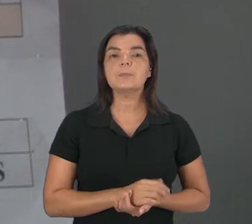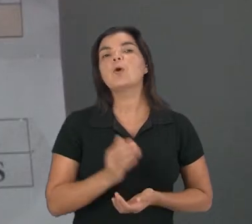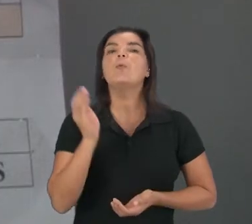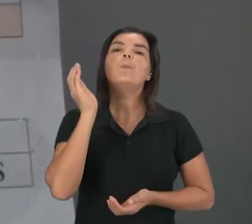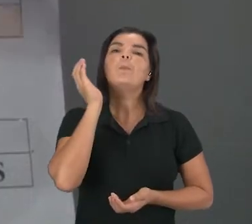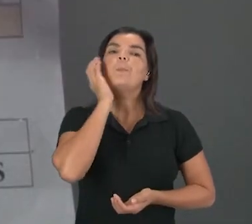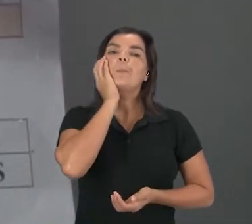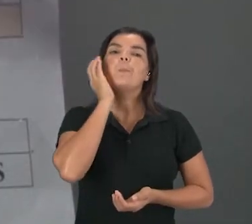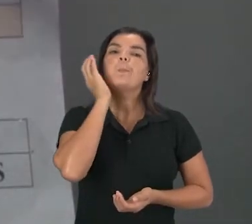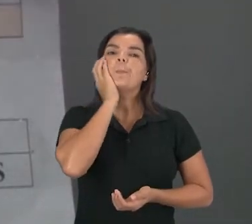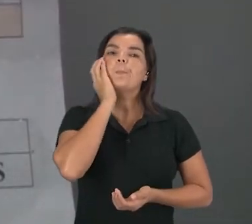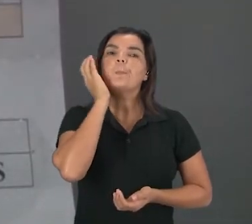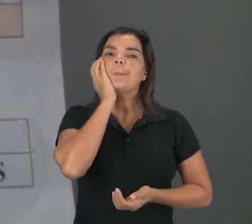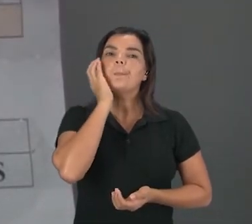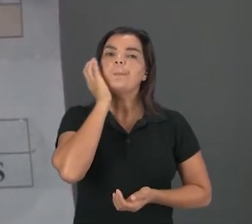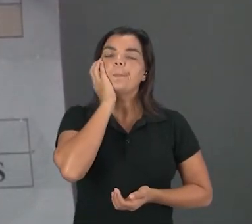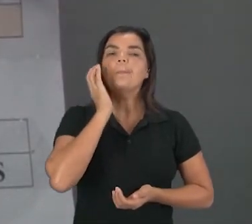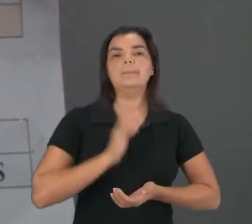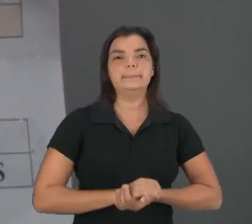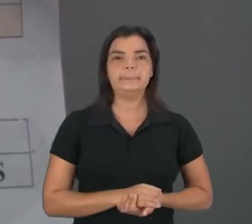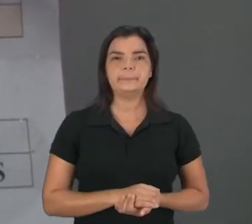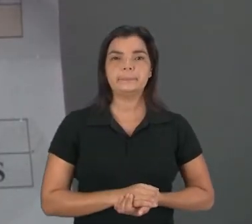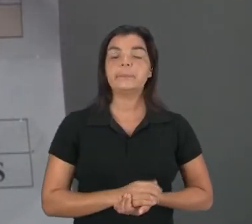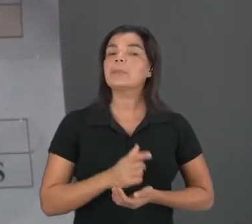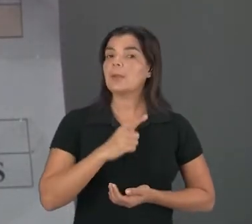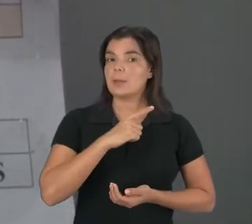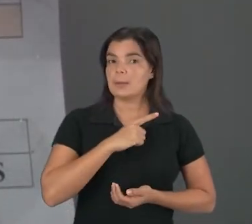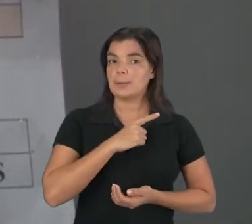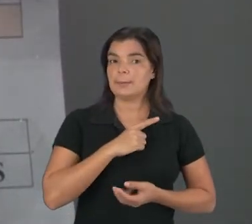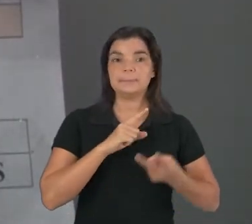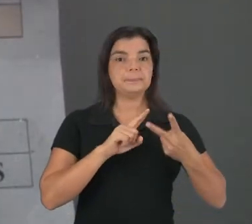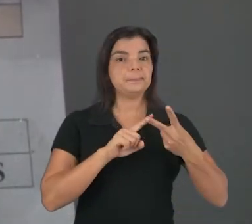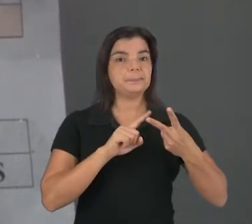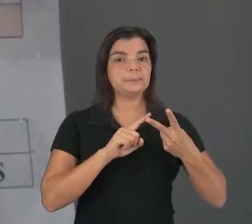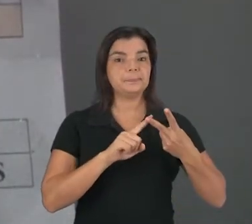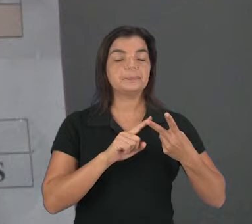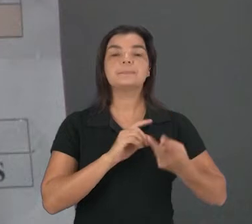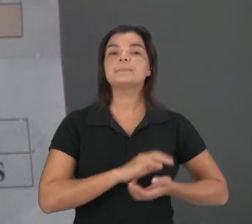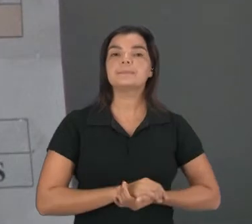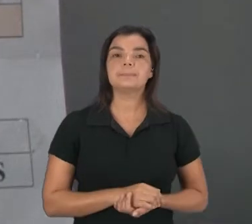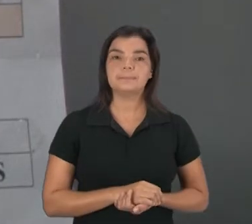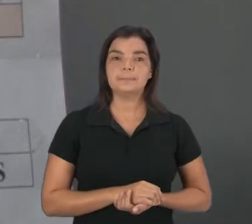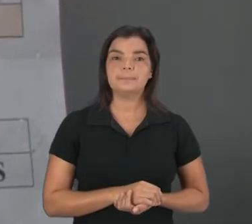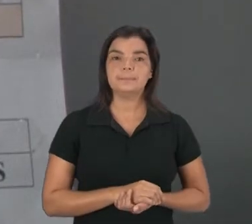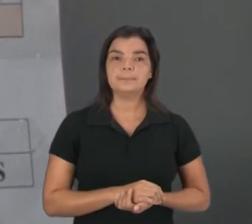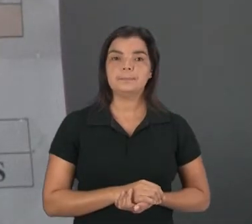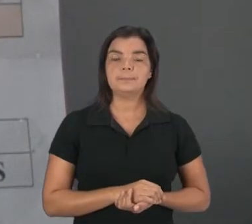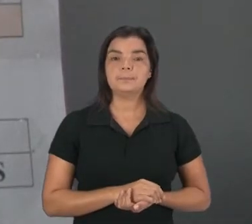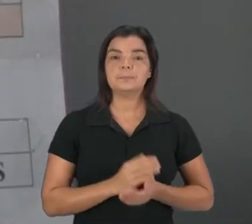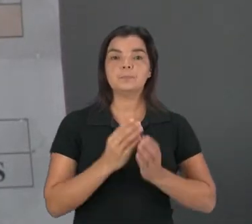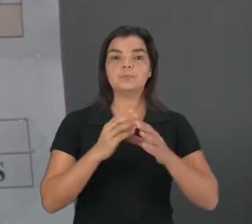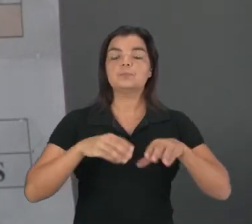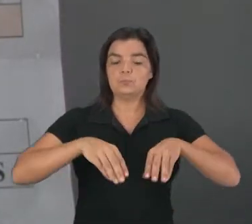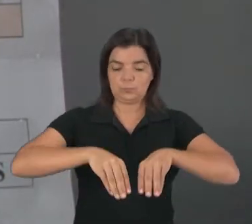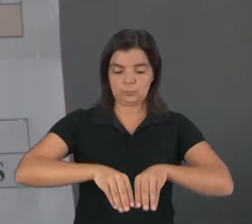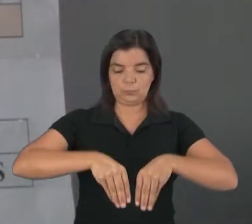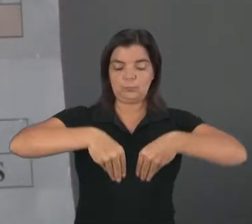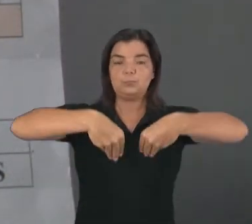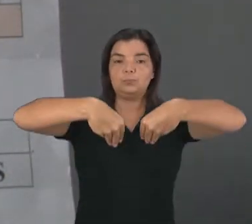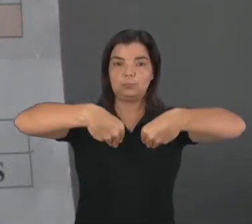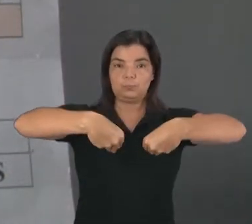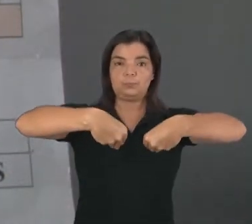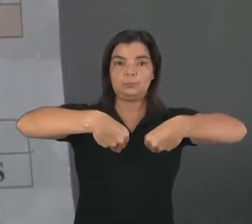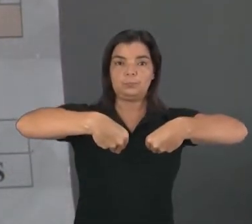Açaí. Muito bem, açaí. Temos a nossa segunda palavra, dominó.